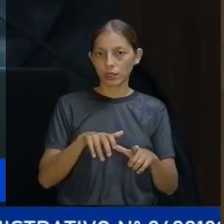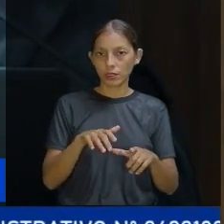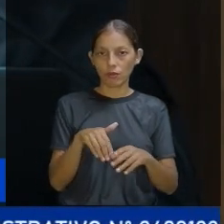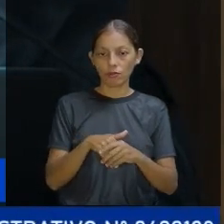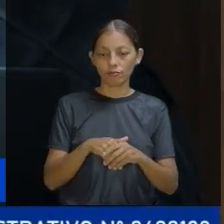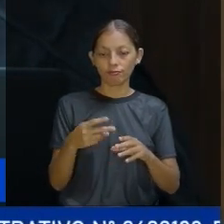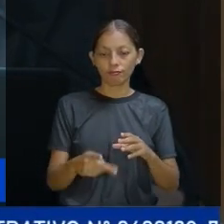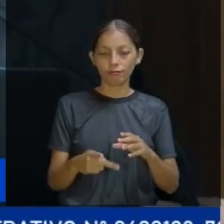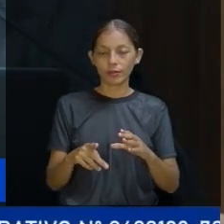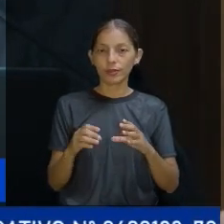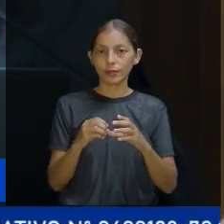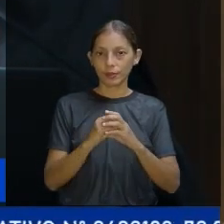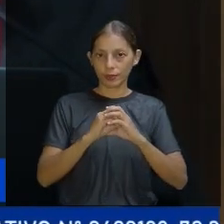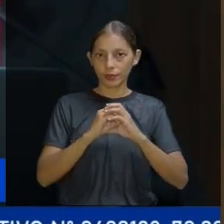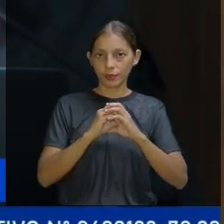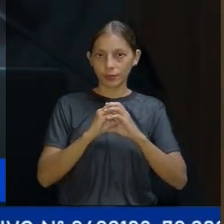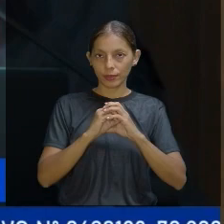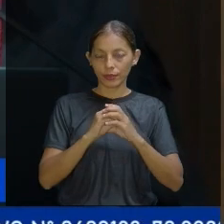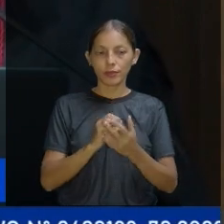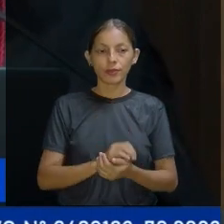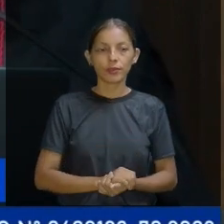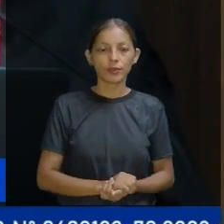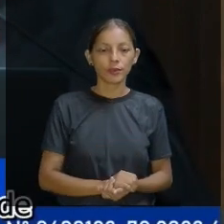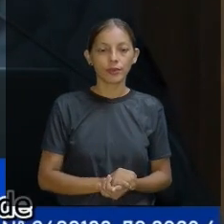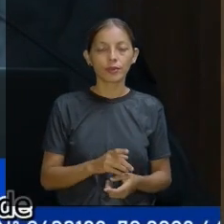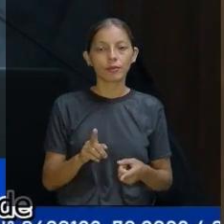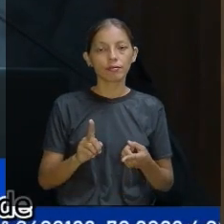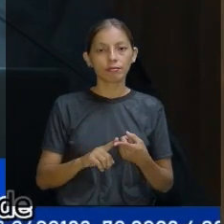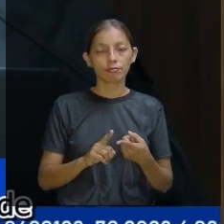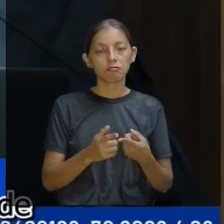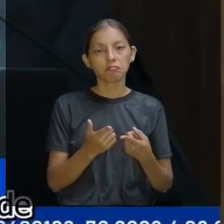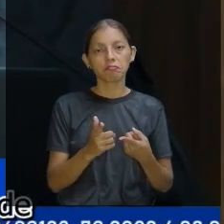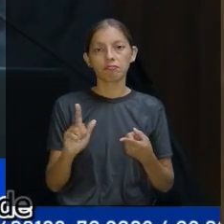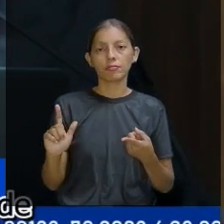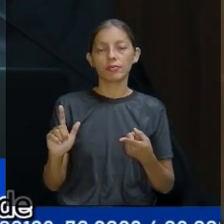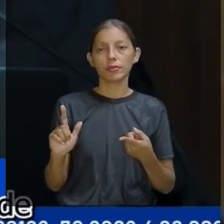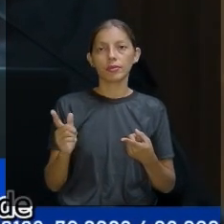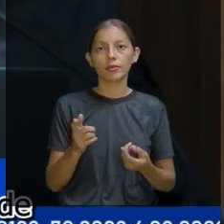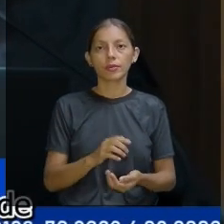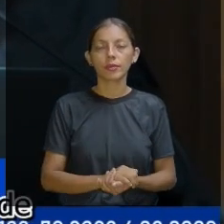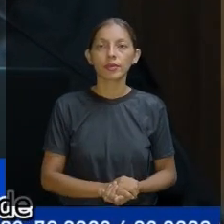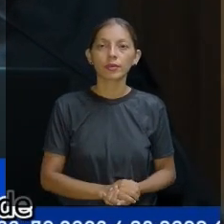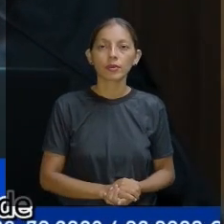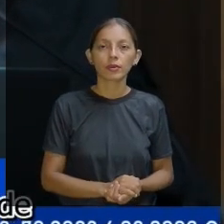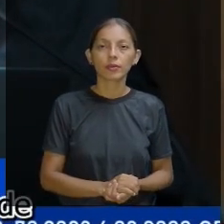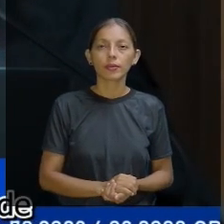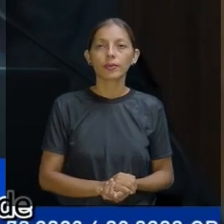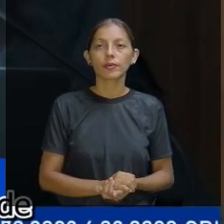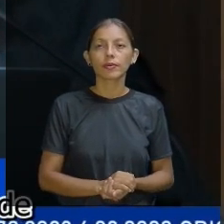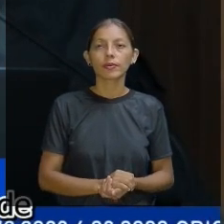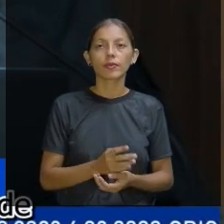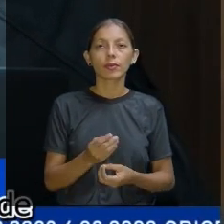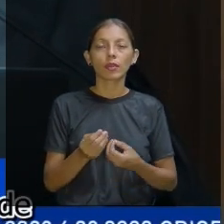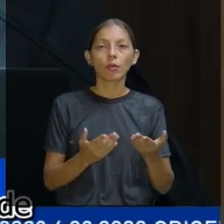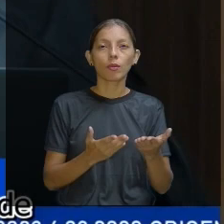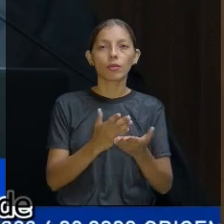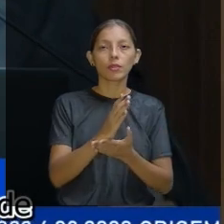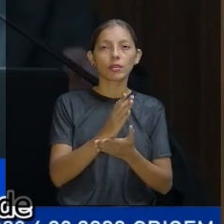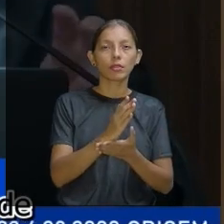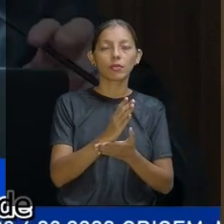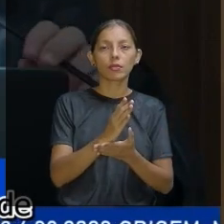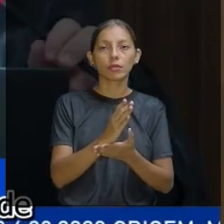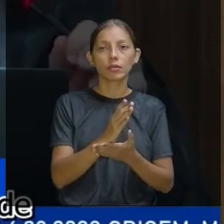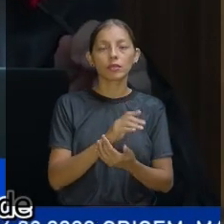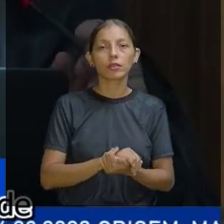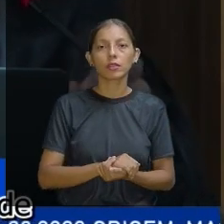tela, quinta sessão administrativa itinerante. Procedimento instaurado para fins de aprovação de resolução